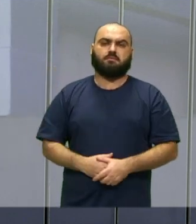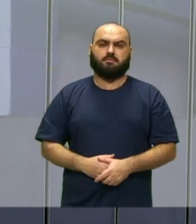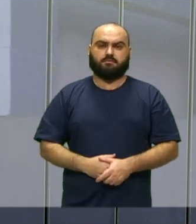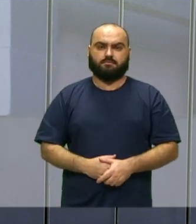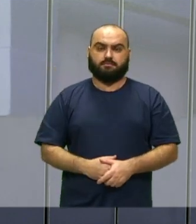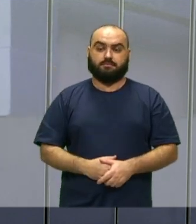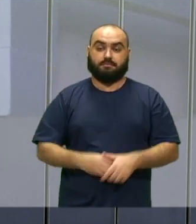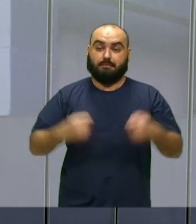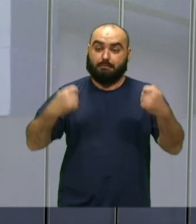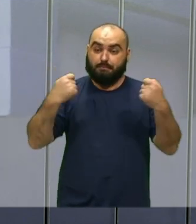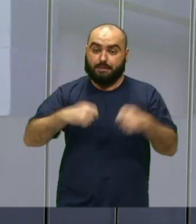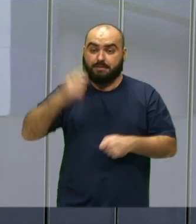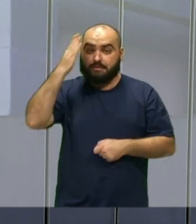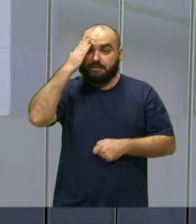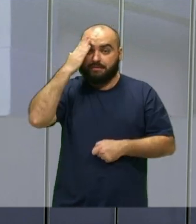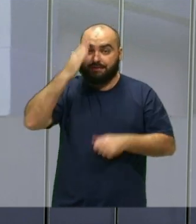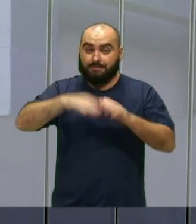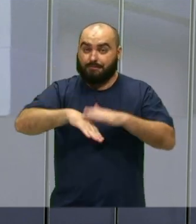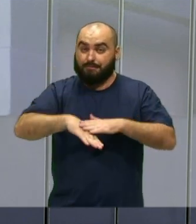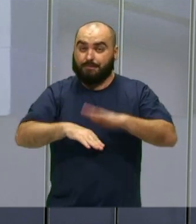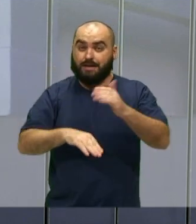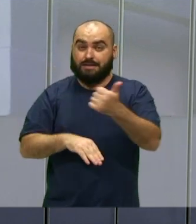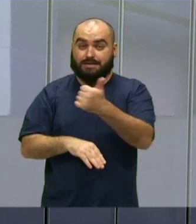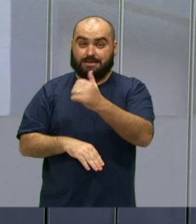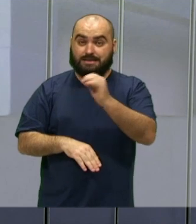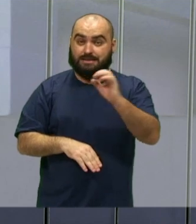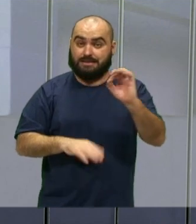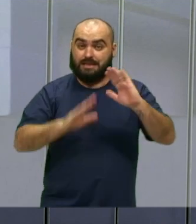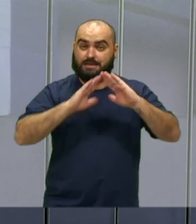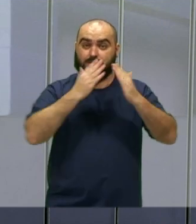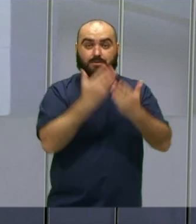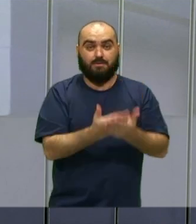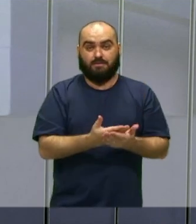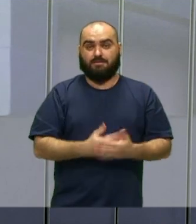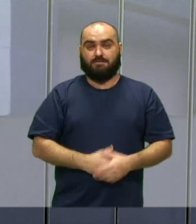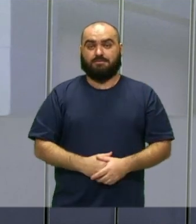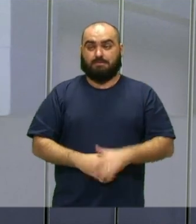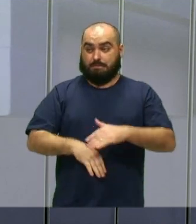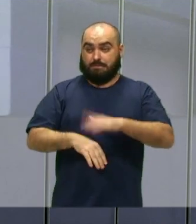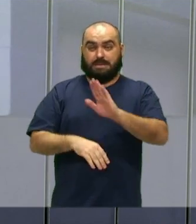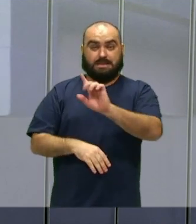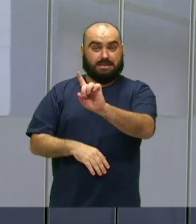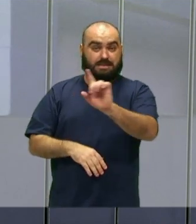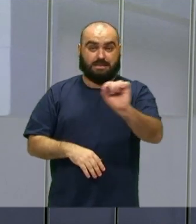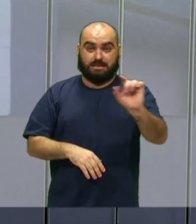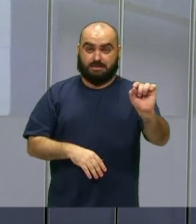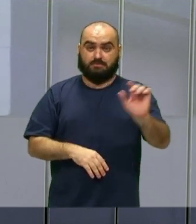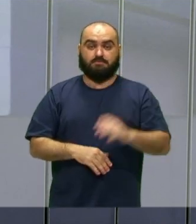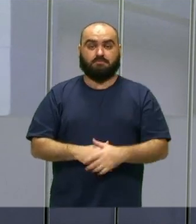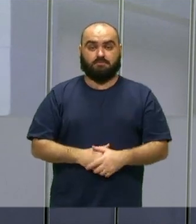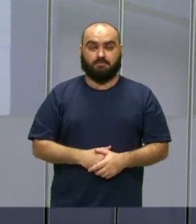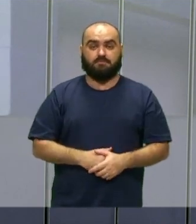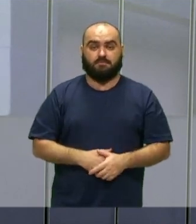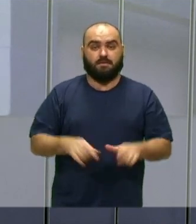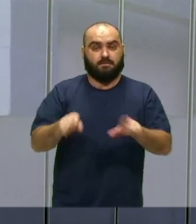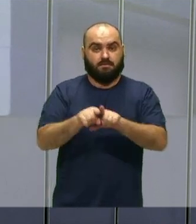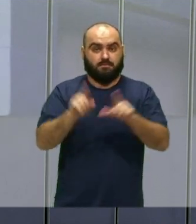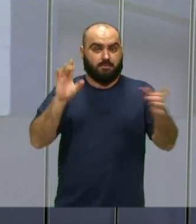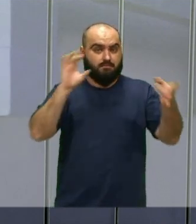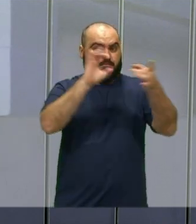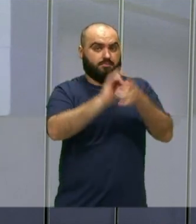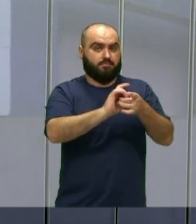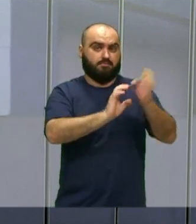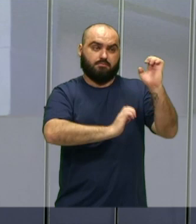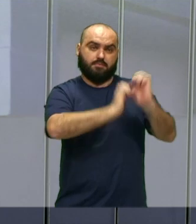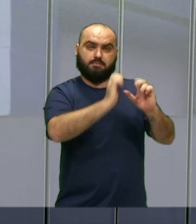gente lida com mais de 100 unidades escolares, contando turno, contraturno, né? Agora, sem contar aí também as conveniadas, que daí não faz parte,